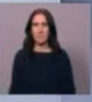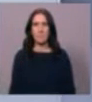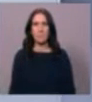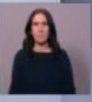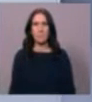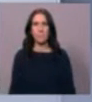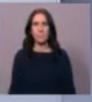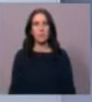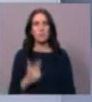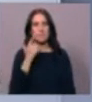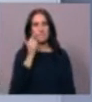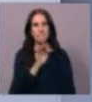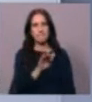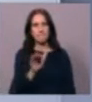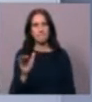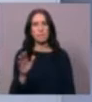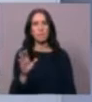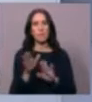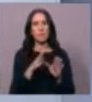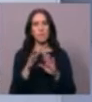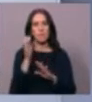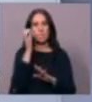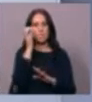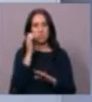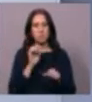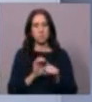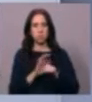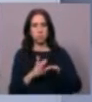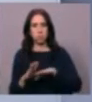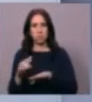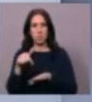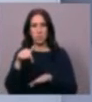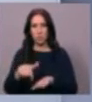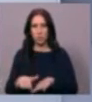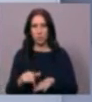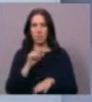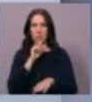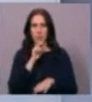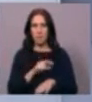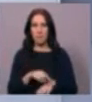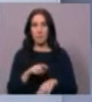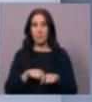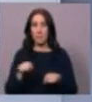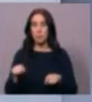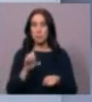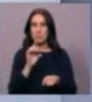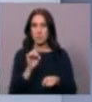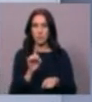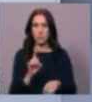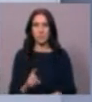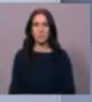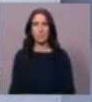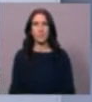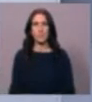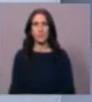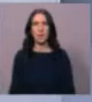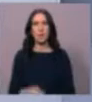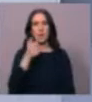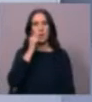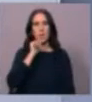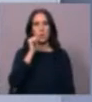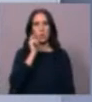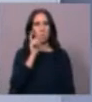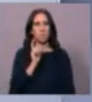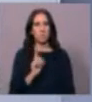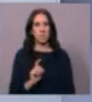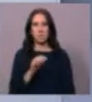de atenção também, devido a este vento forte, a agitação marítima na costa sul que chega aos 6 metros de altura. Para os Açores, um dia com um